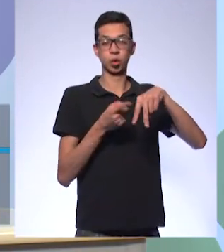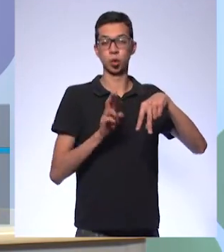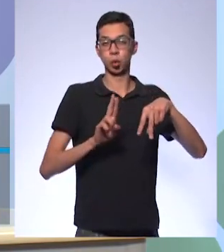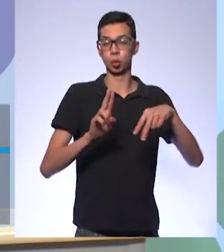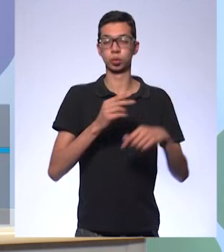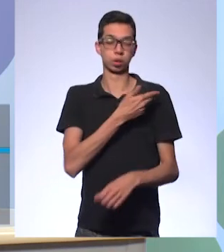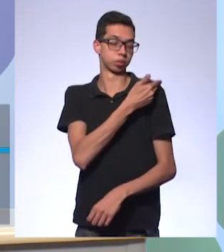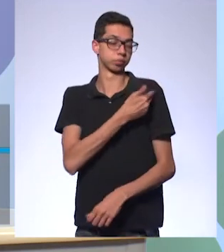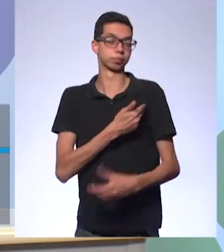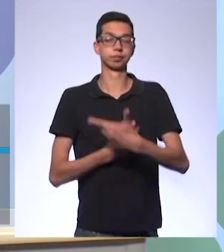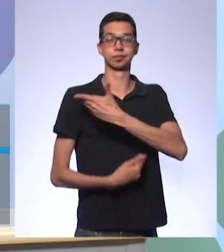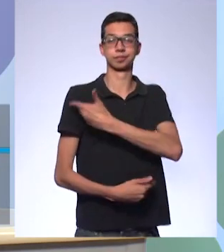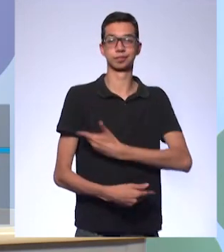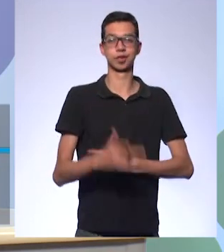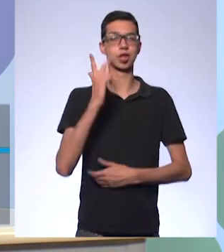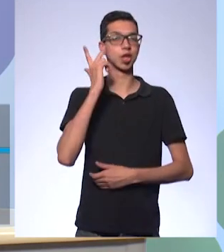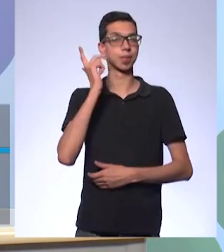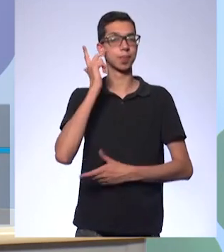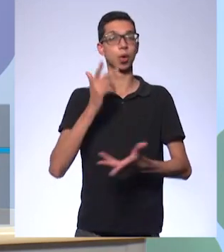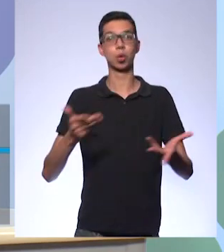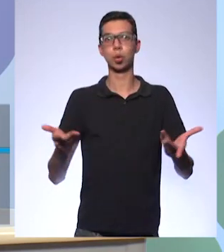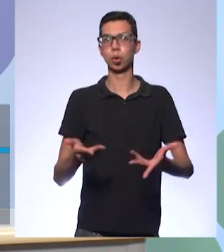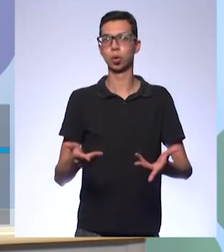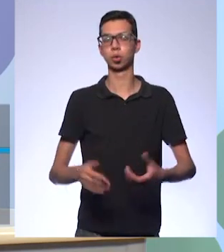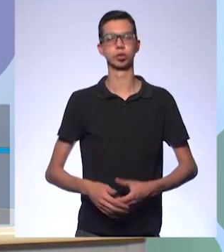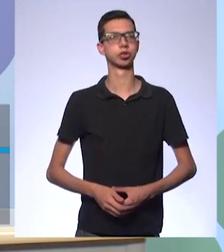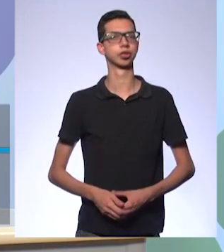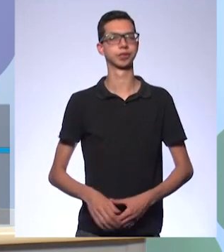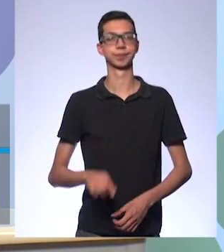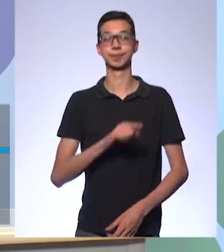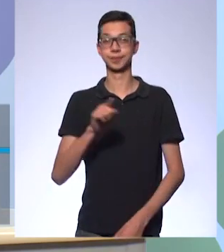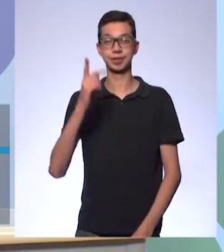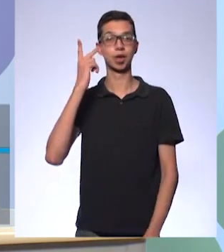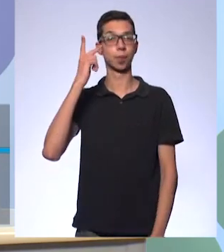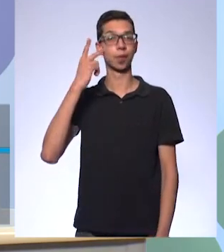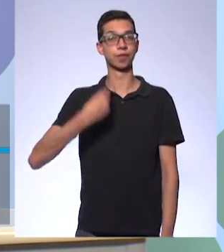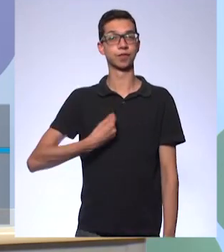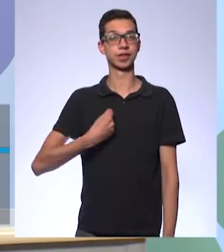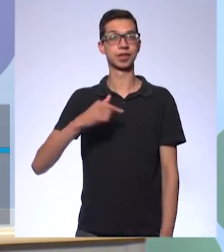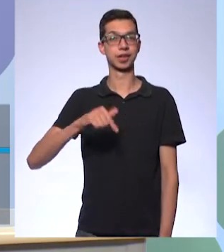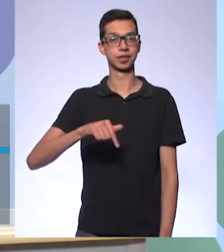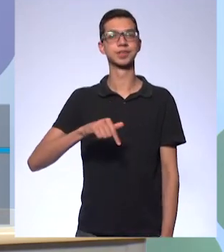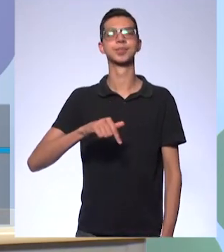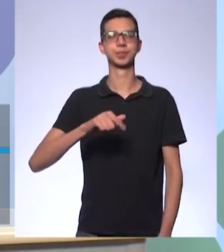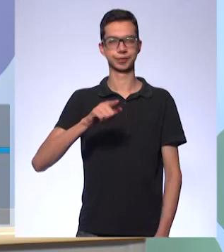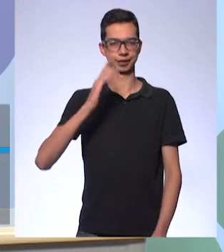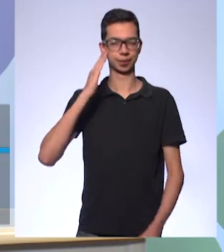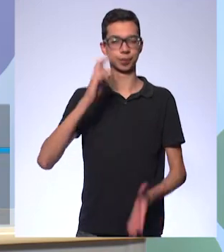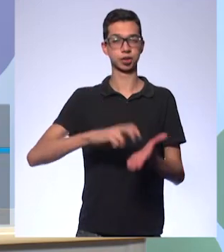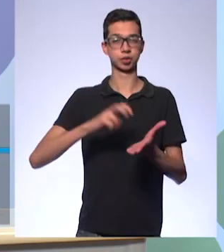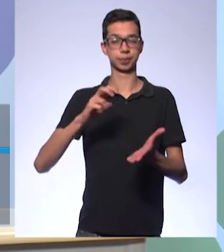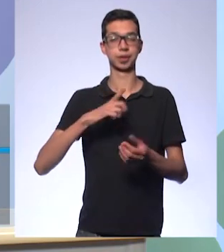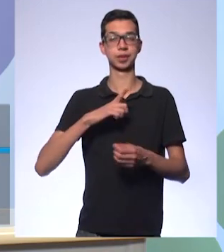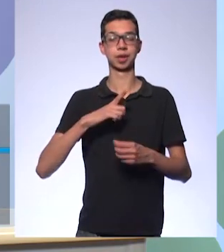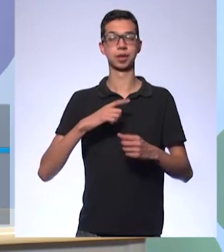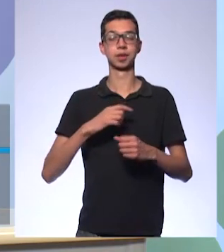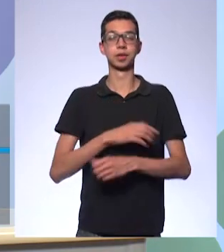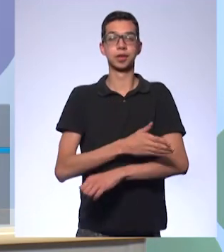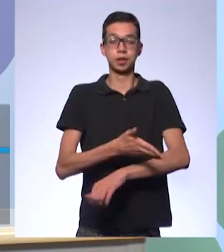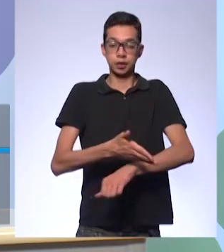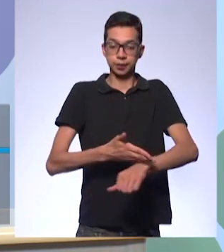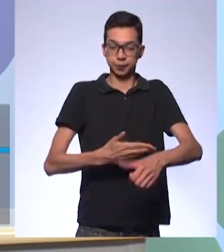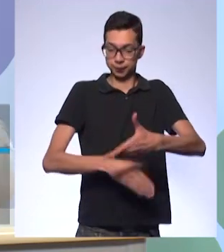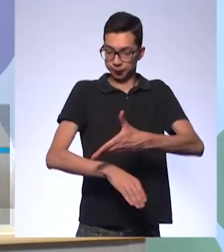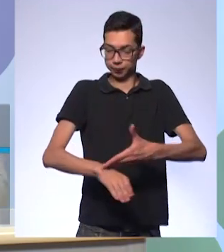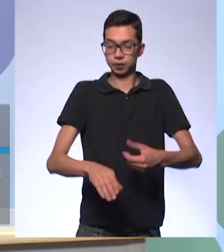de estação pré-estabelecida. A gente que mora aqui em São Paulo, principalmente, né, Mônica? A gente sai de manhã com uma blusa, aí um